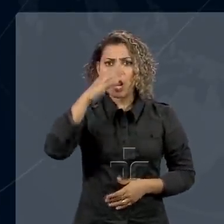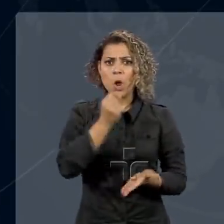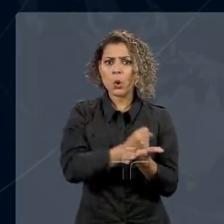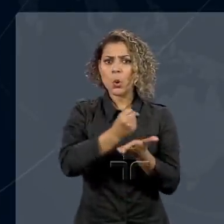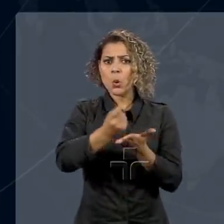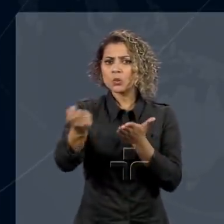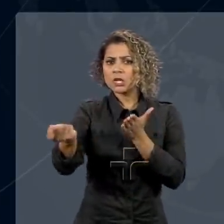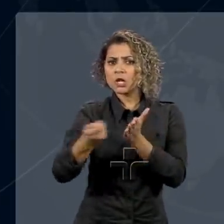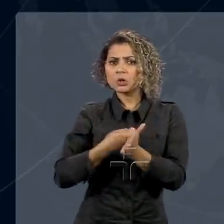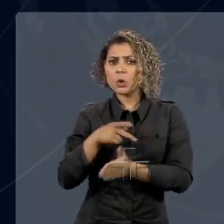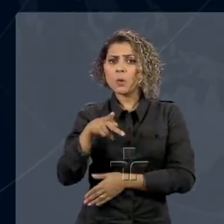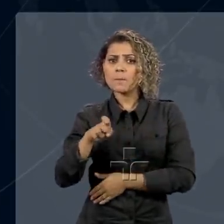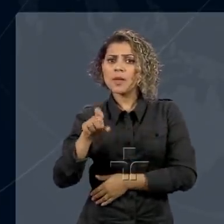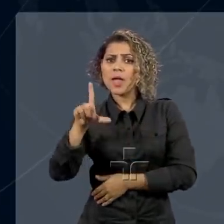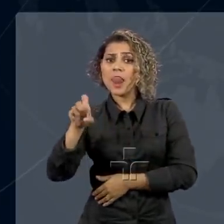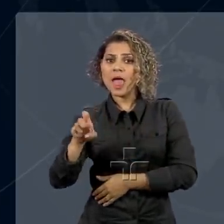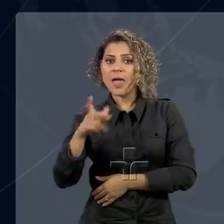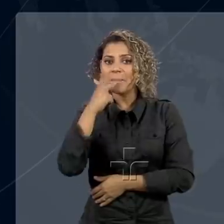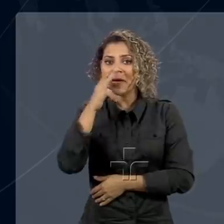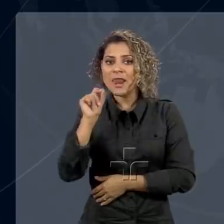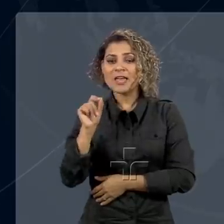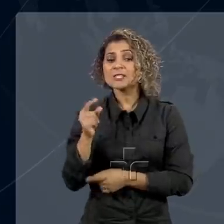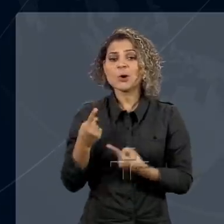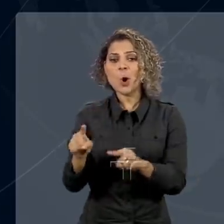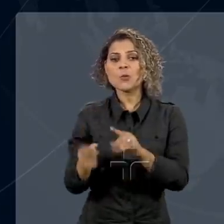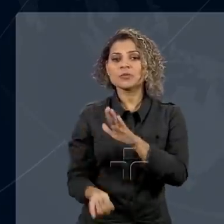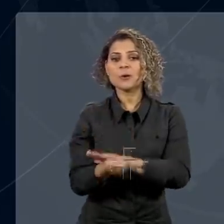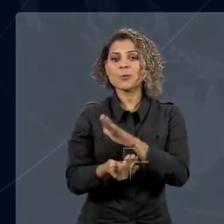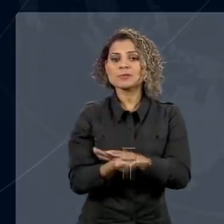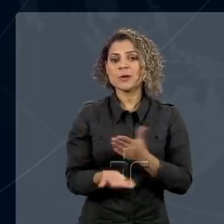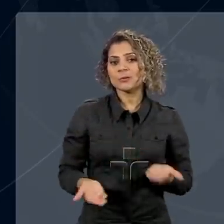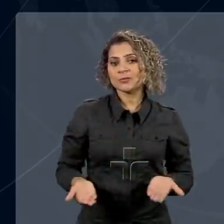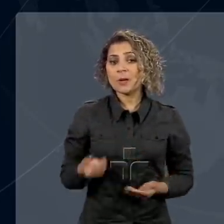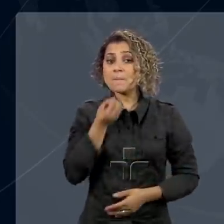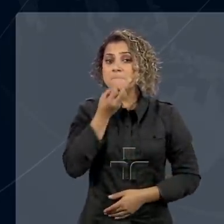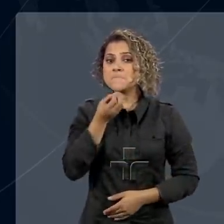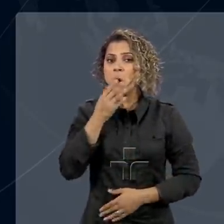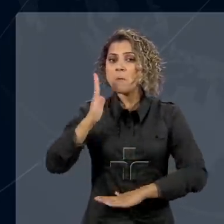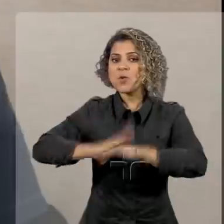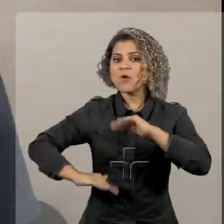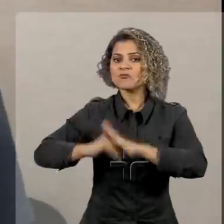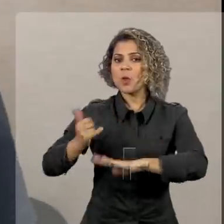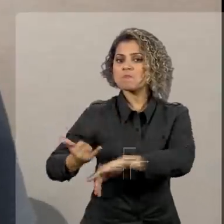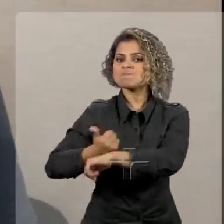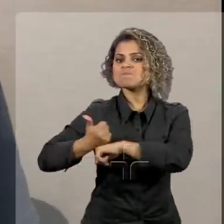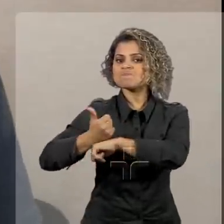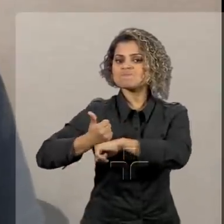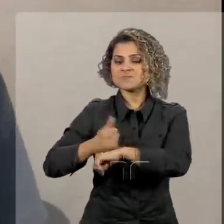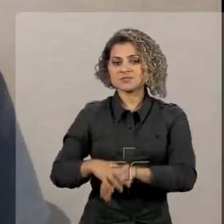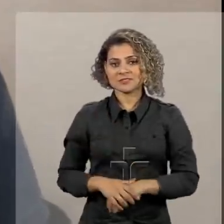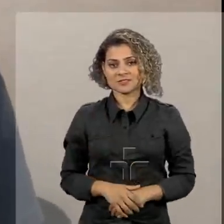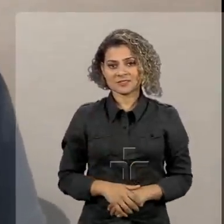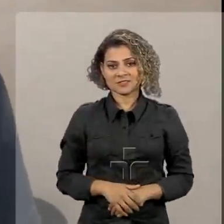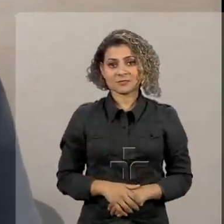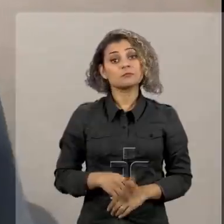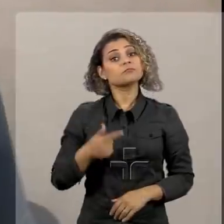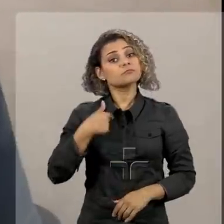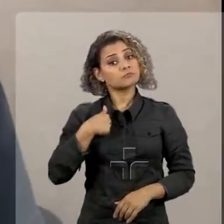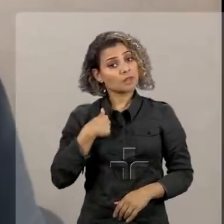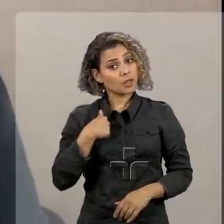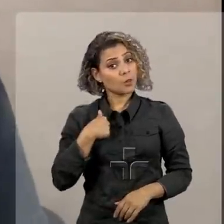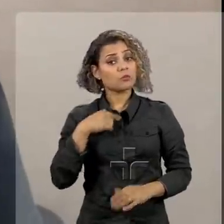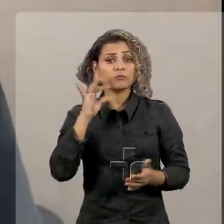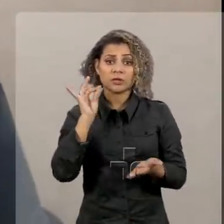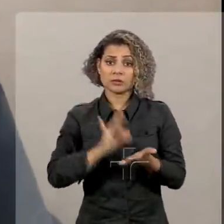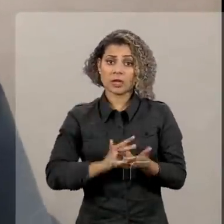contratou o Pelé do combate à corrupção do país. Uma decisão espetacular. Considero inadequado e, no meu